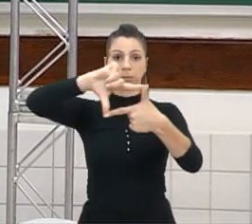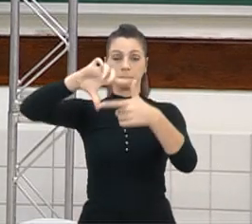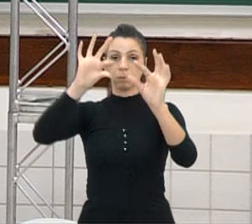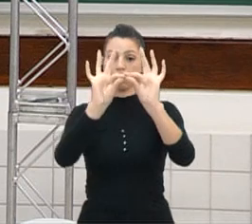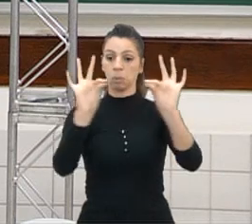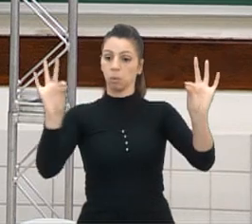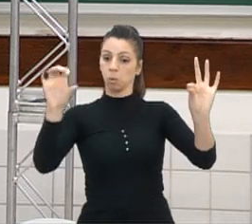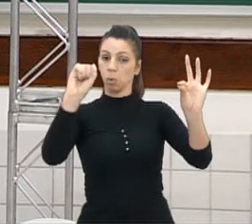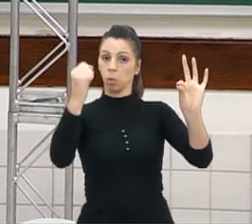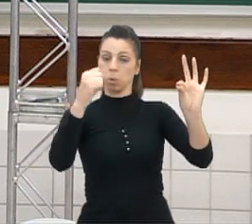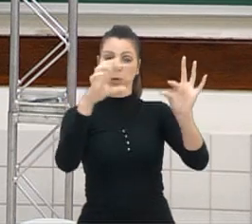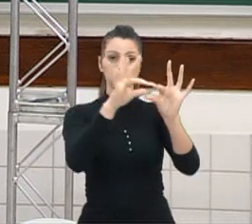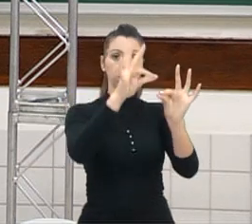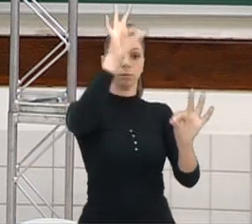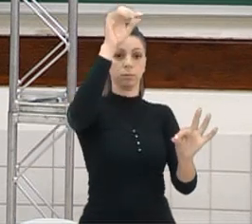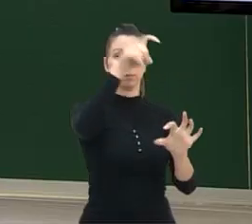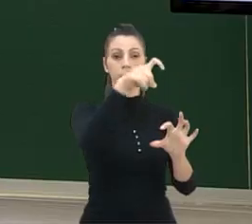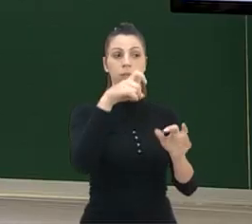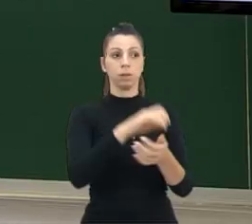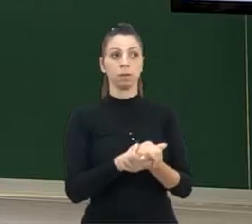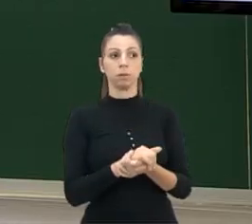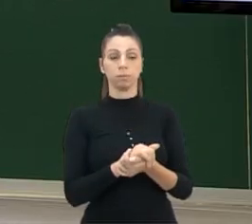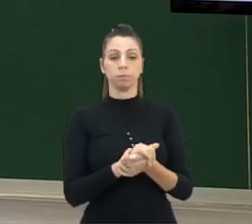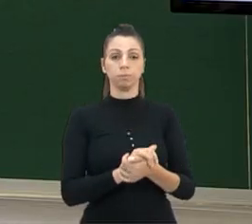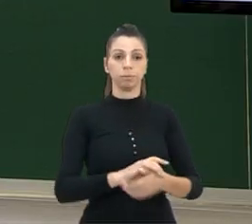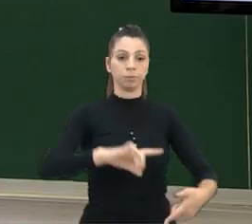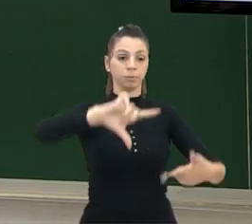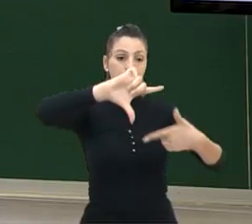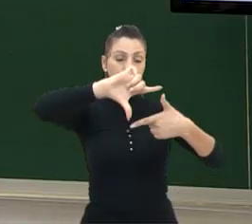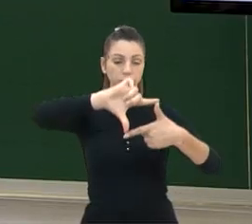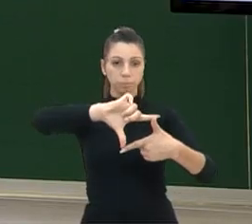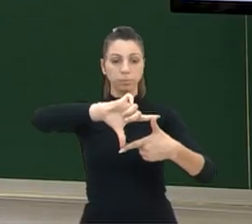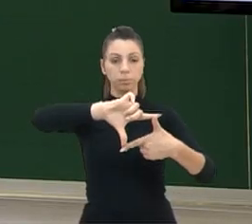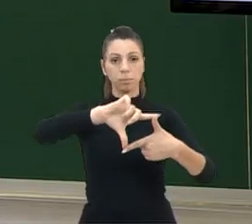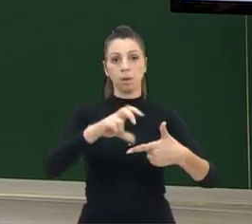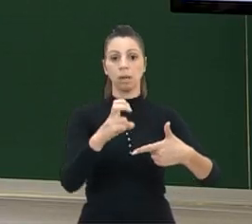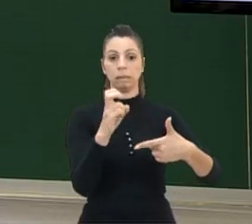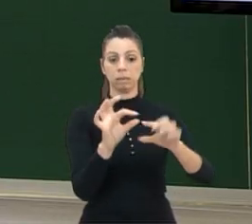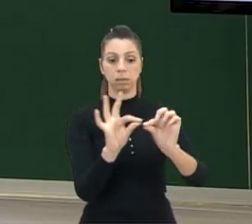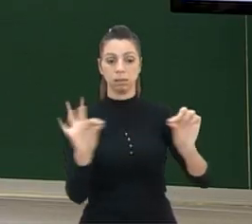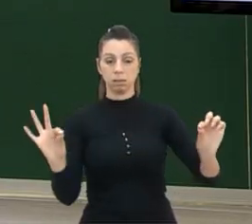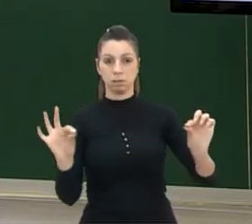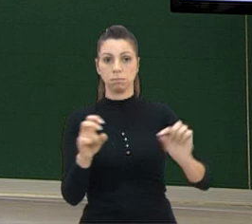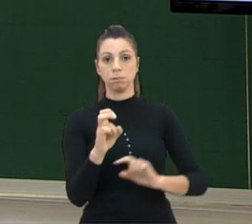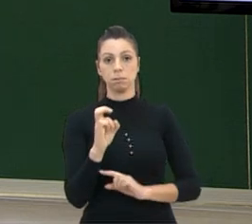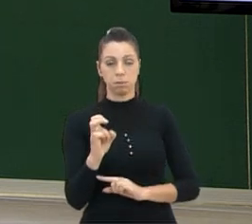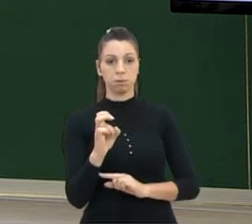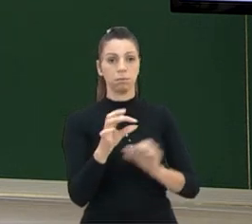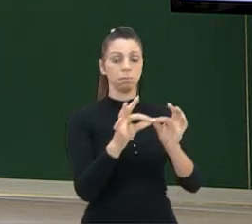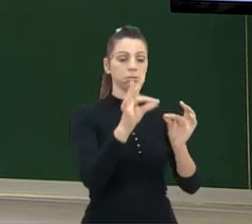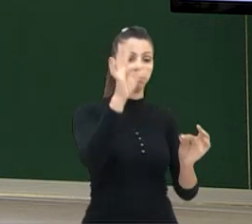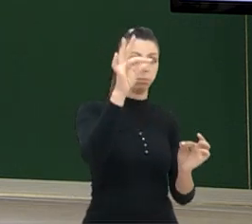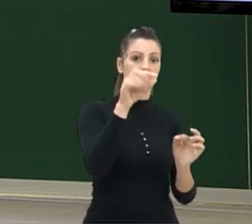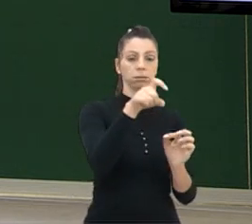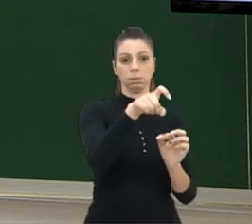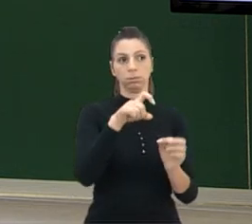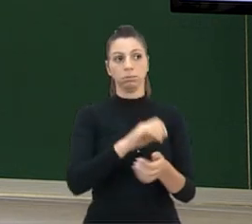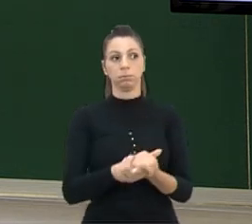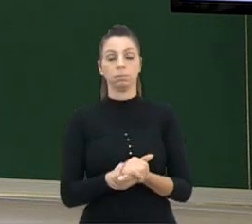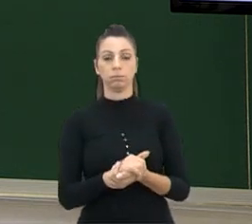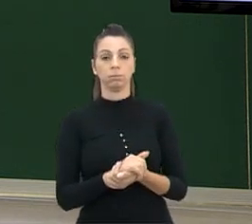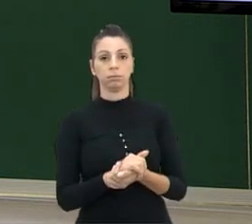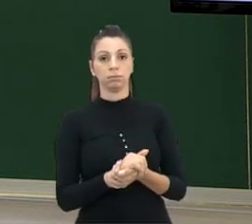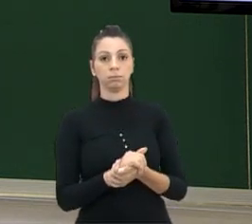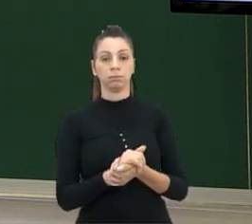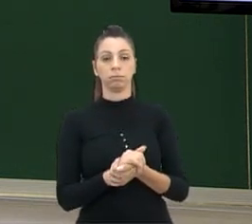x. E desenhei um retângulo de comprimento 5 e largura x. Então eu vou retirar deste retângulo